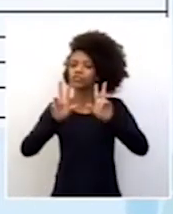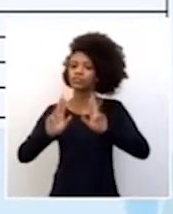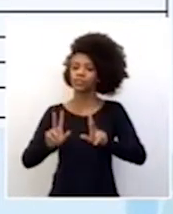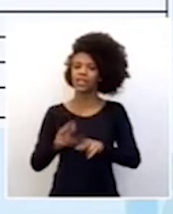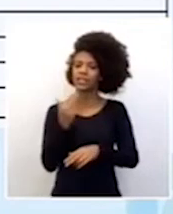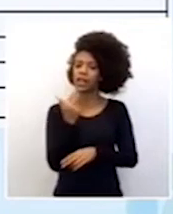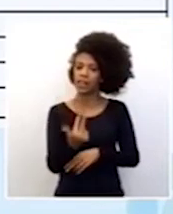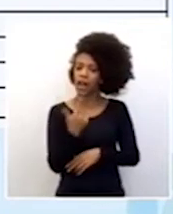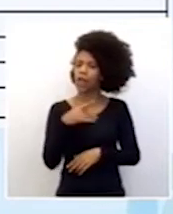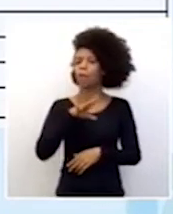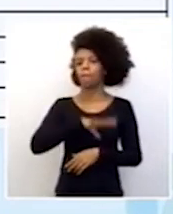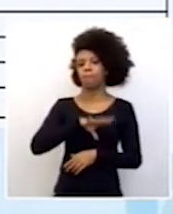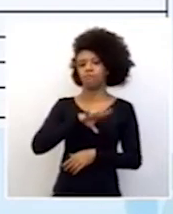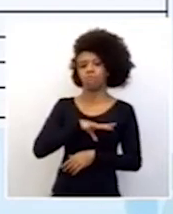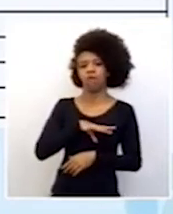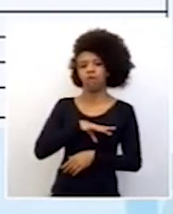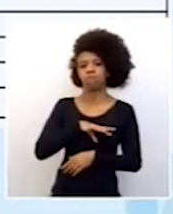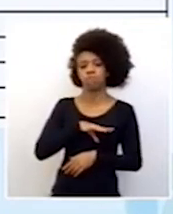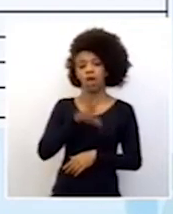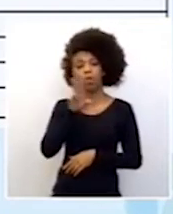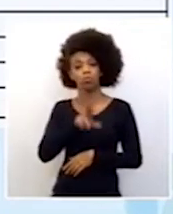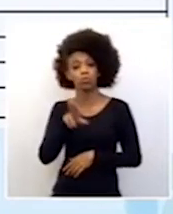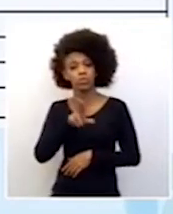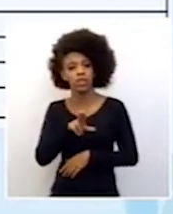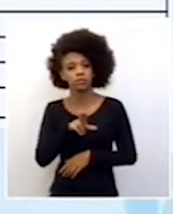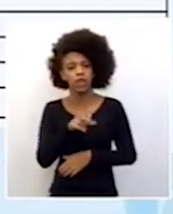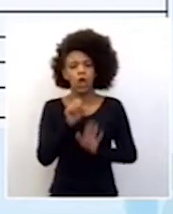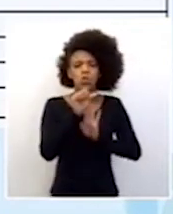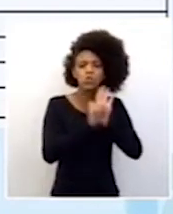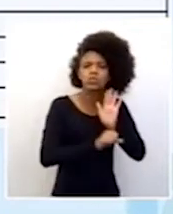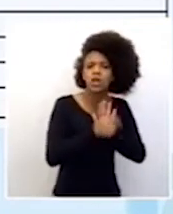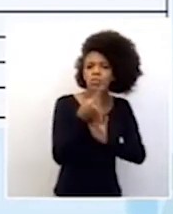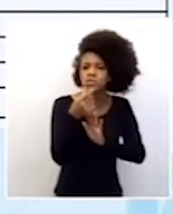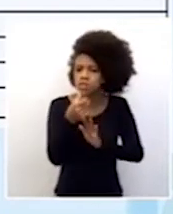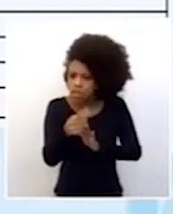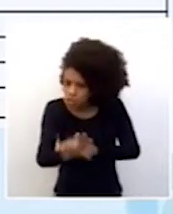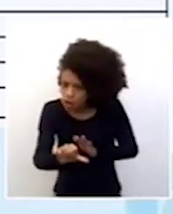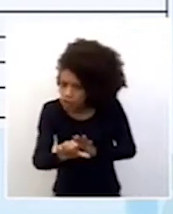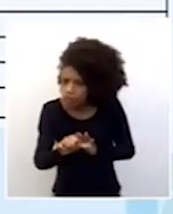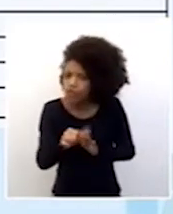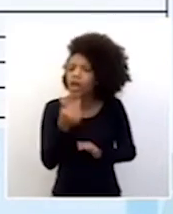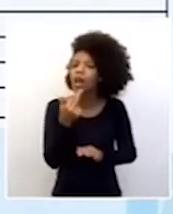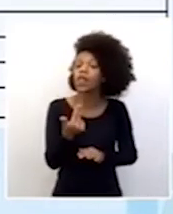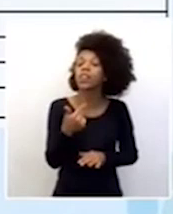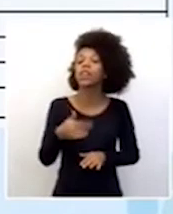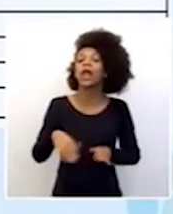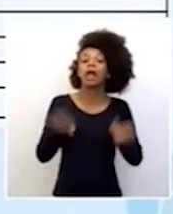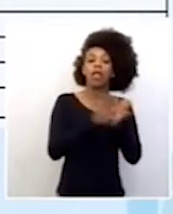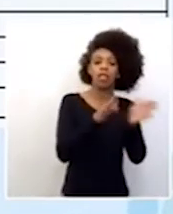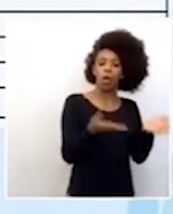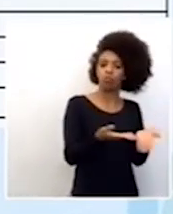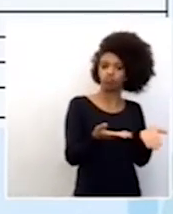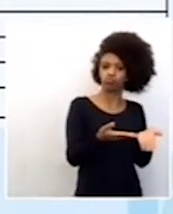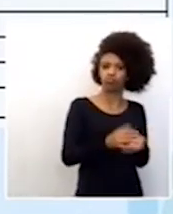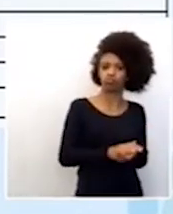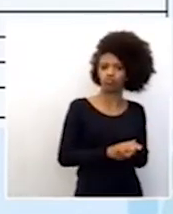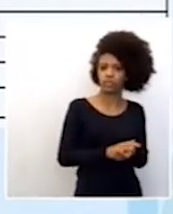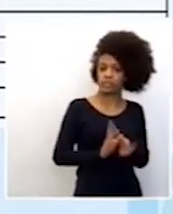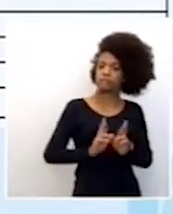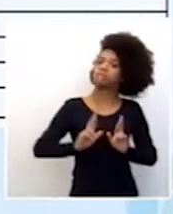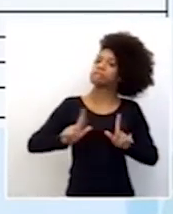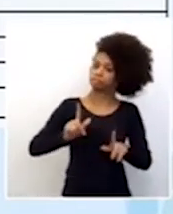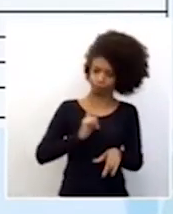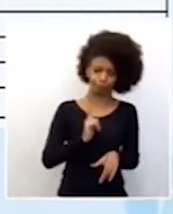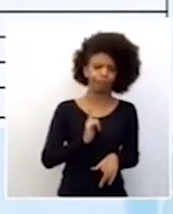na língua portuguesa utilizada no século XIX para a língua portuguesa que utilizamos hoje. Há diferenças,